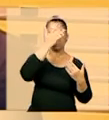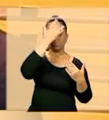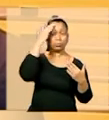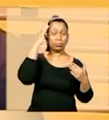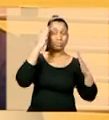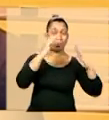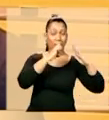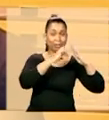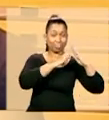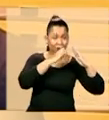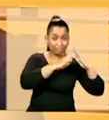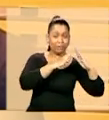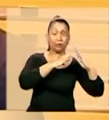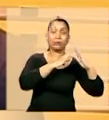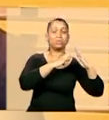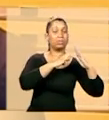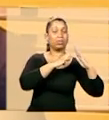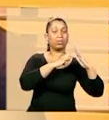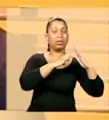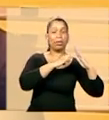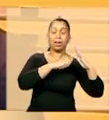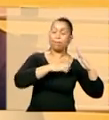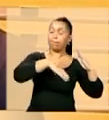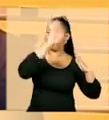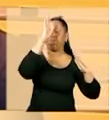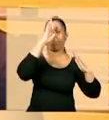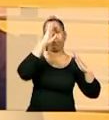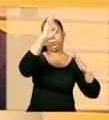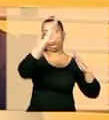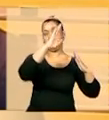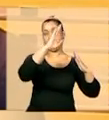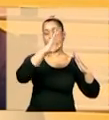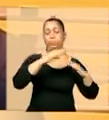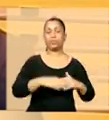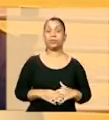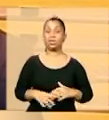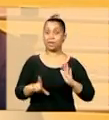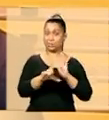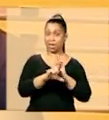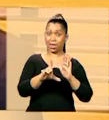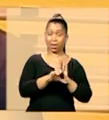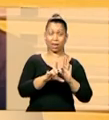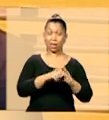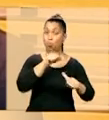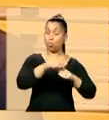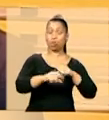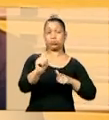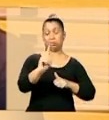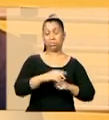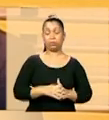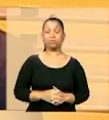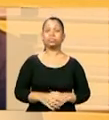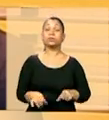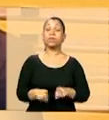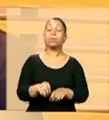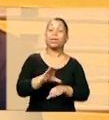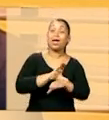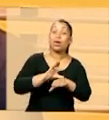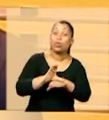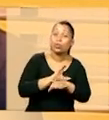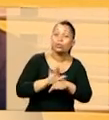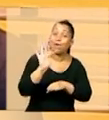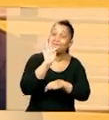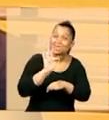Civil, e o Código Civil não foi alterado. E outro ponto seria que assim, a Constituição Federal, nossa lei maior, prevê que